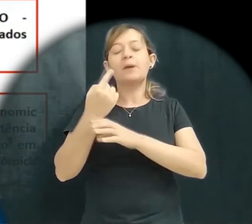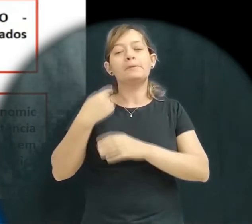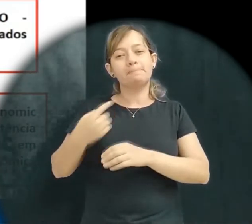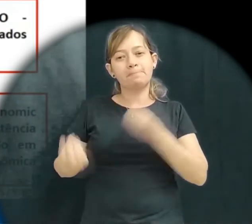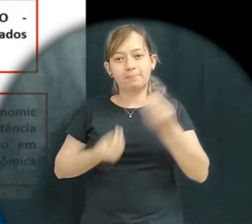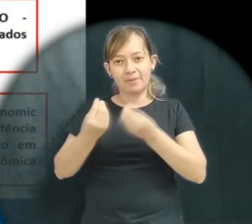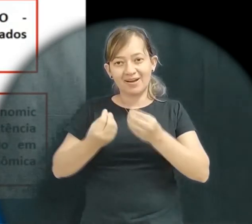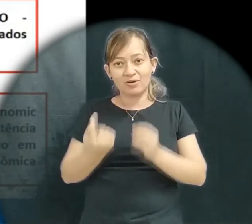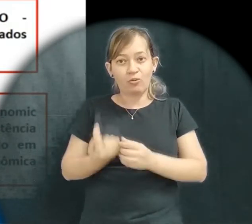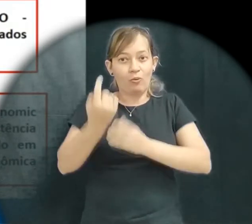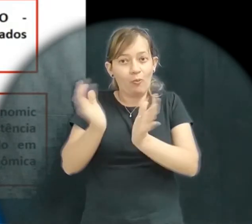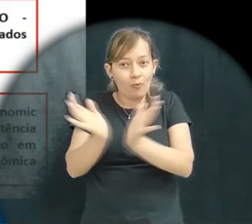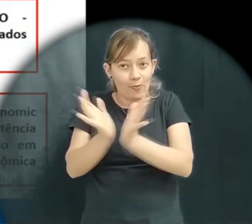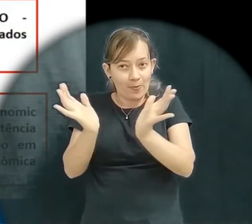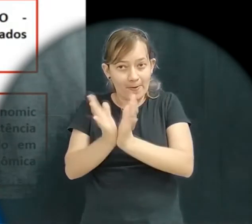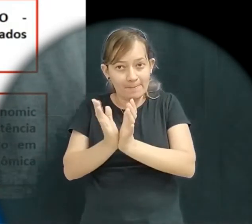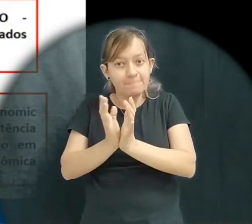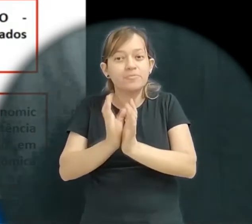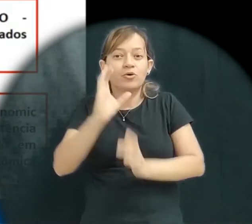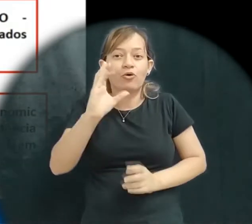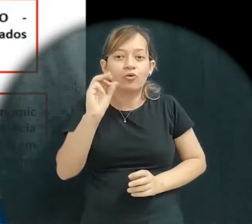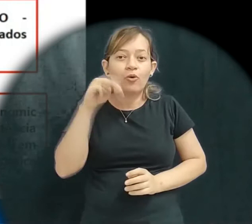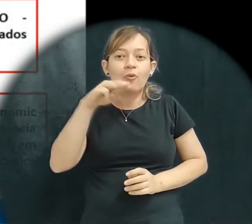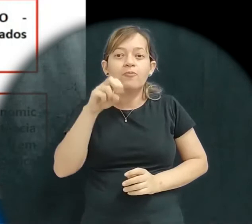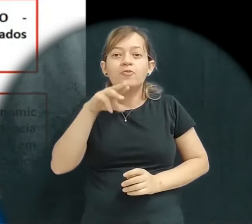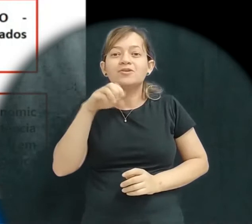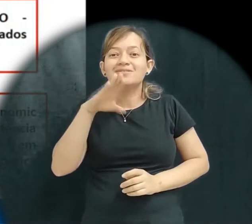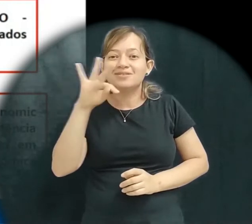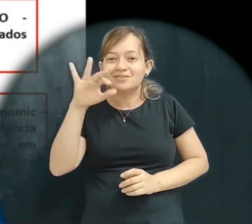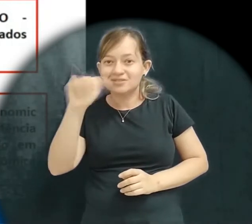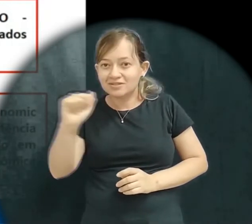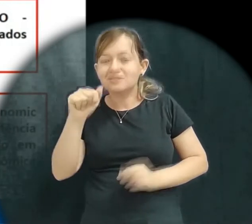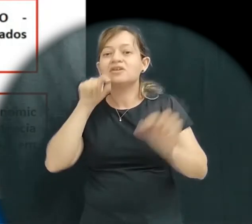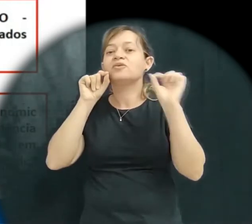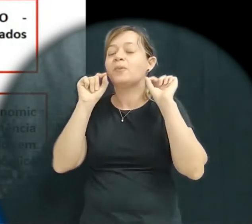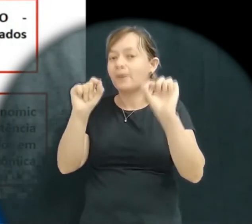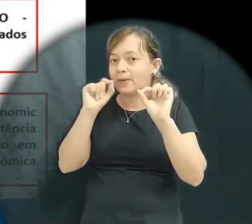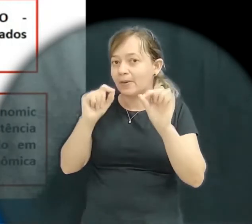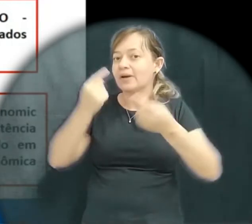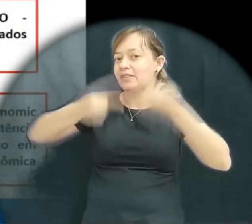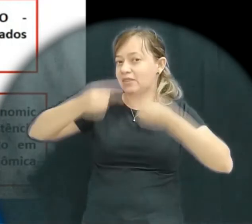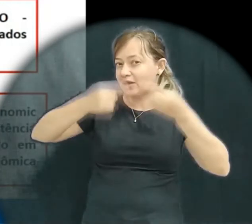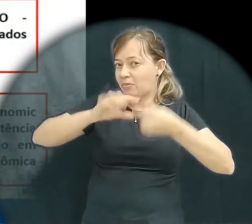políticos, onde o Partido Comunista seria o único partido. E eles ainda tinham a cara de pau de chamar essas repúblicas de democracia